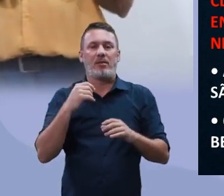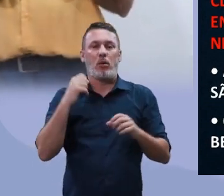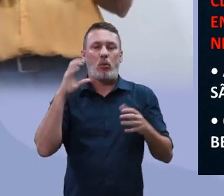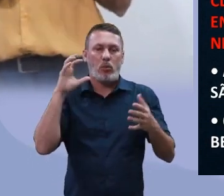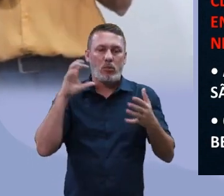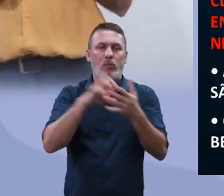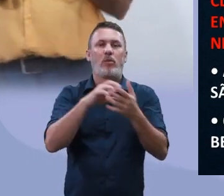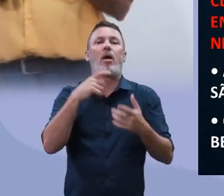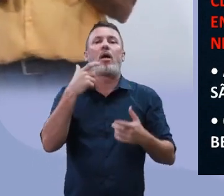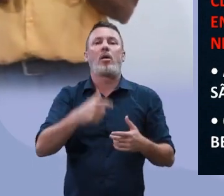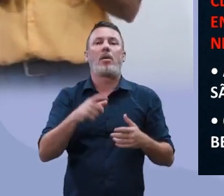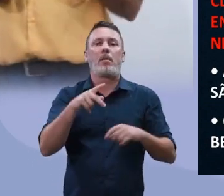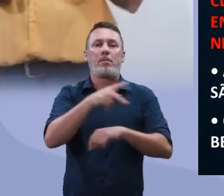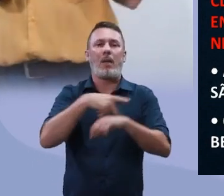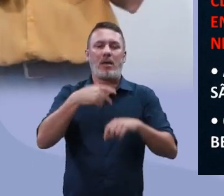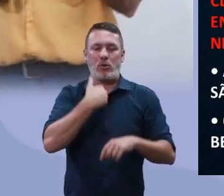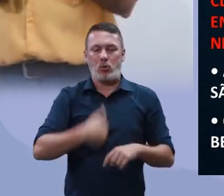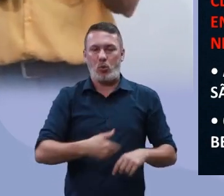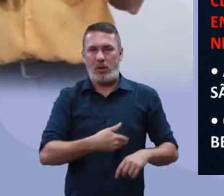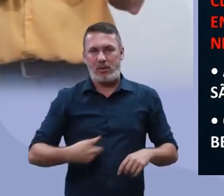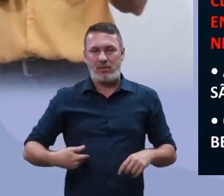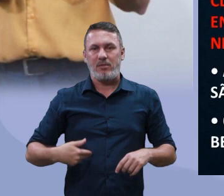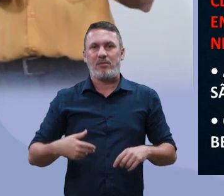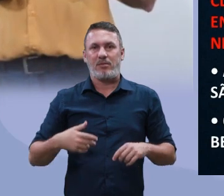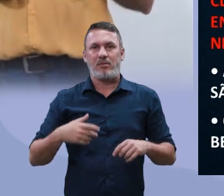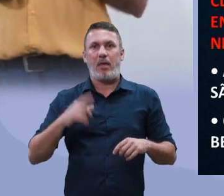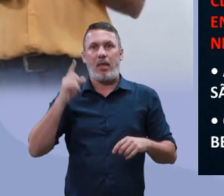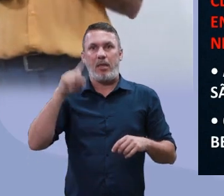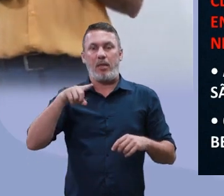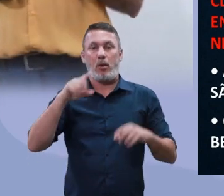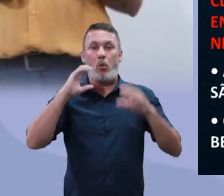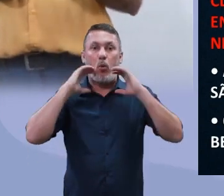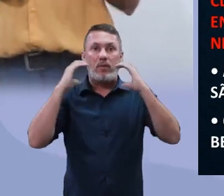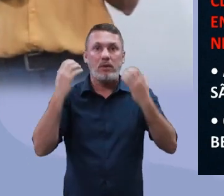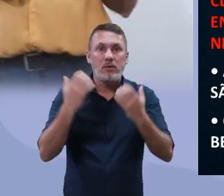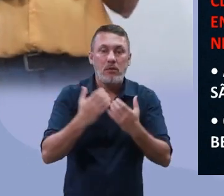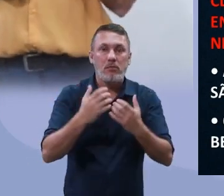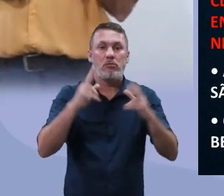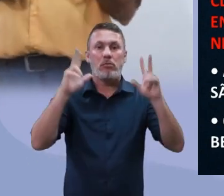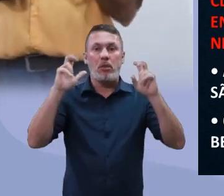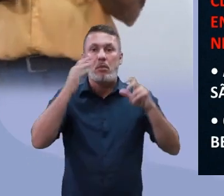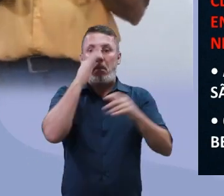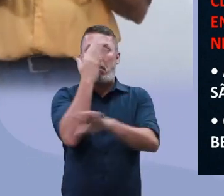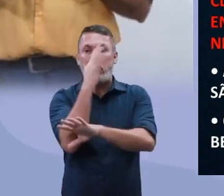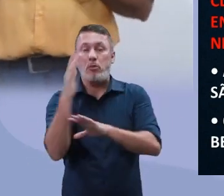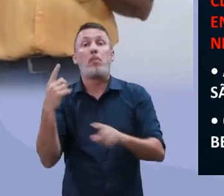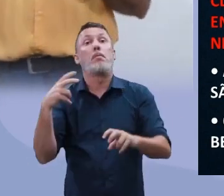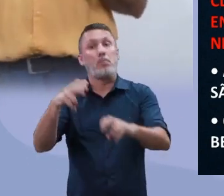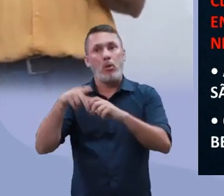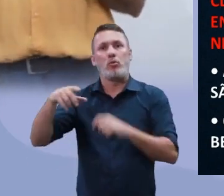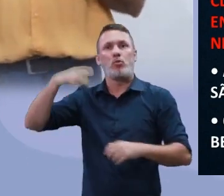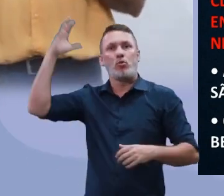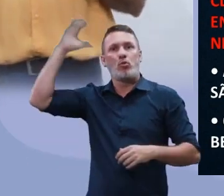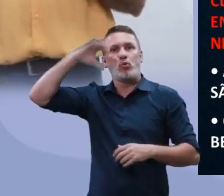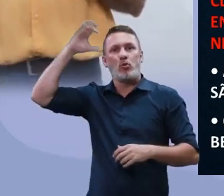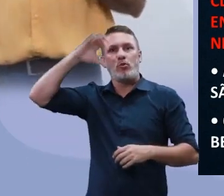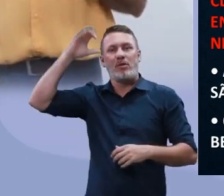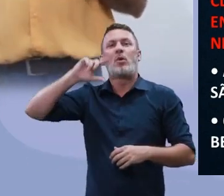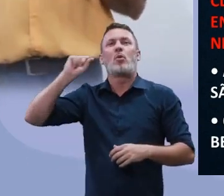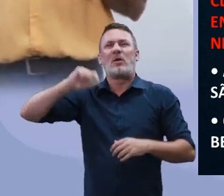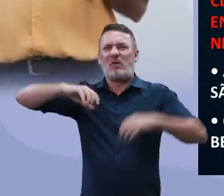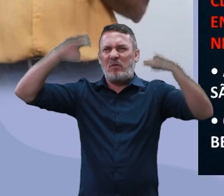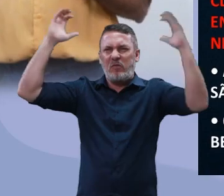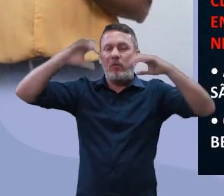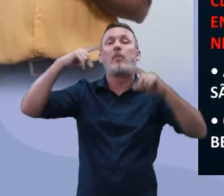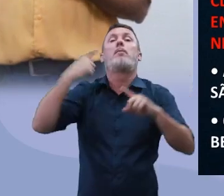de 72 em Estocolmo, na Suécia, se deu por conta de uma chuva ácida. Uma chuva onde dióxido de enxofre